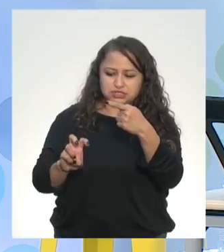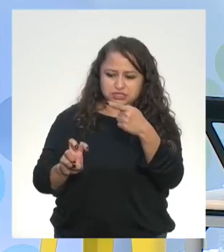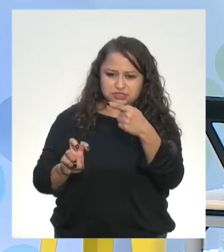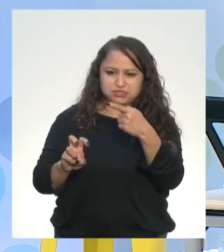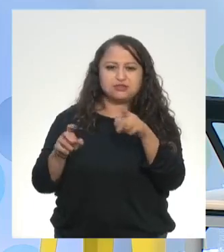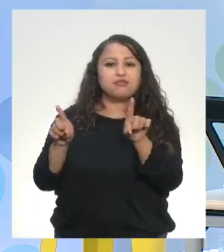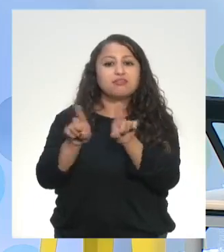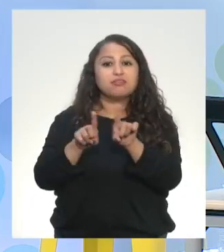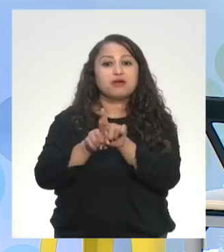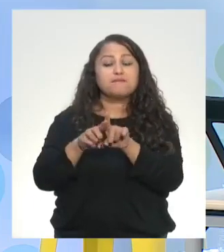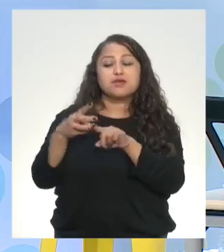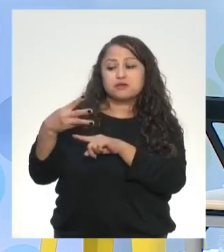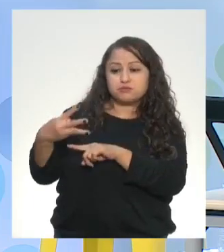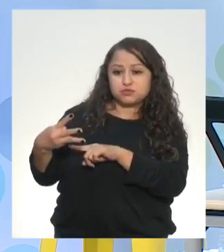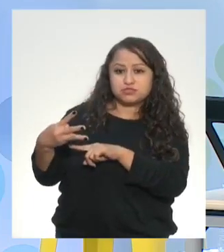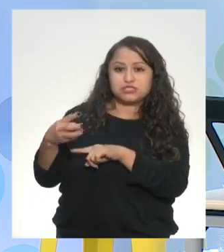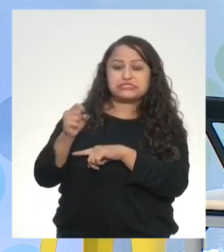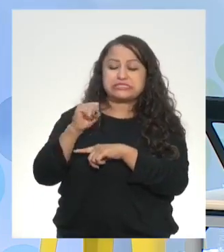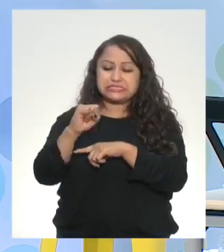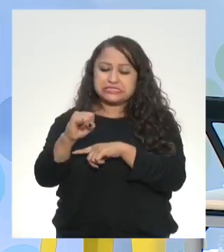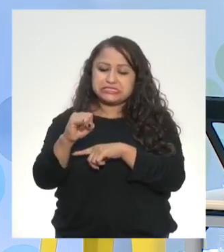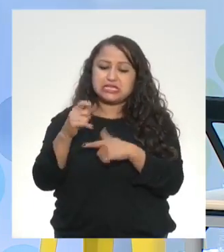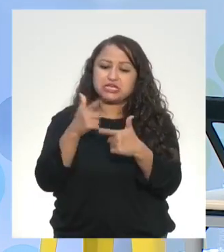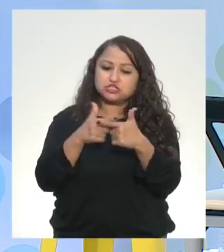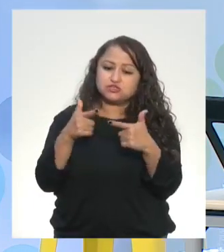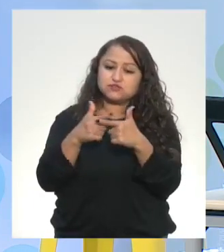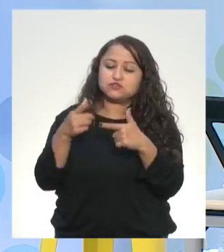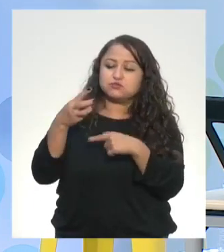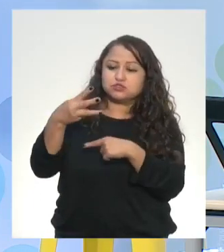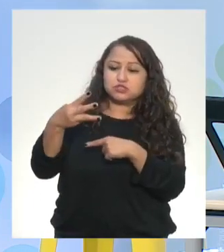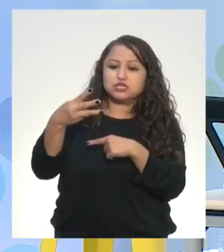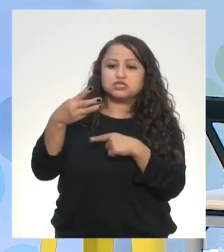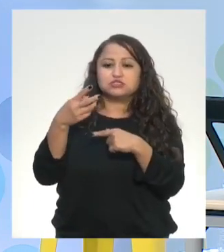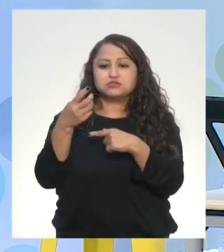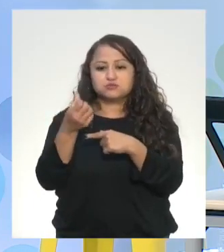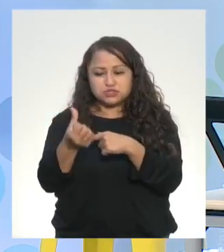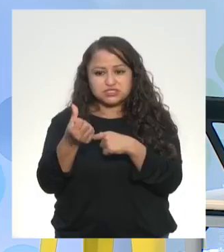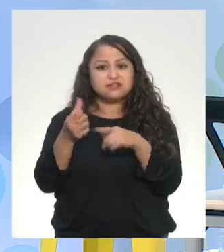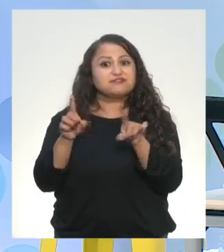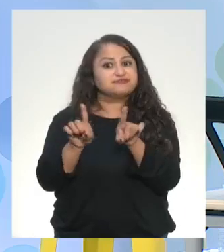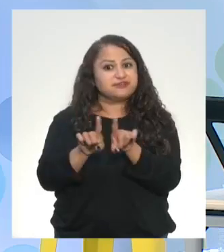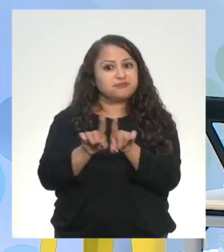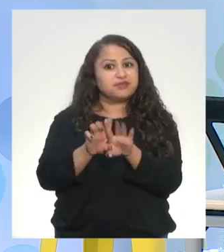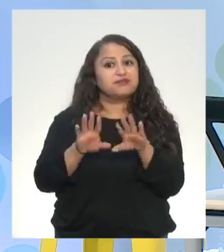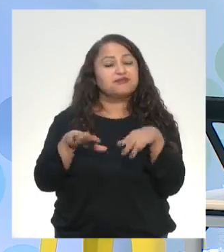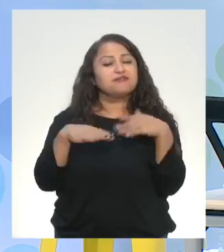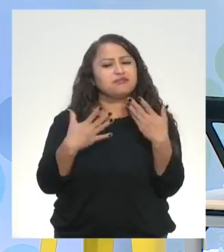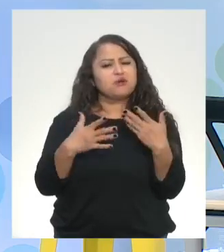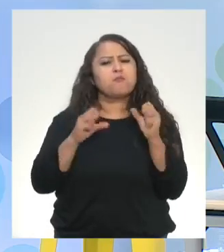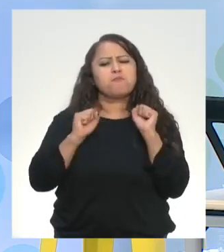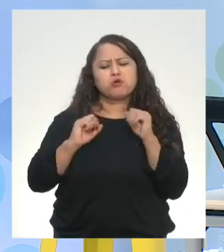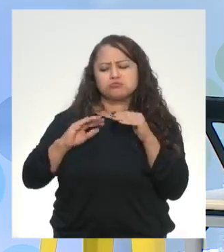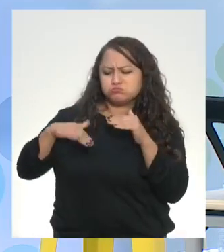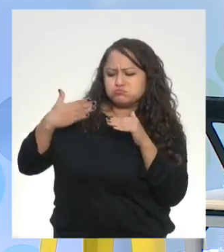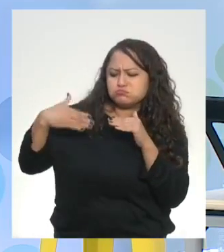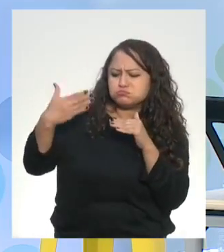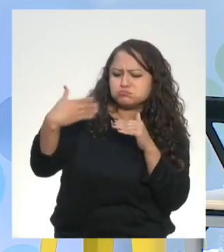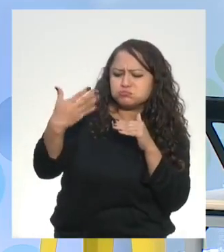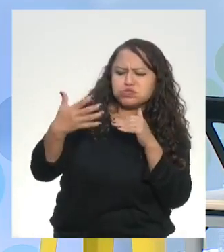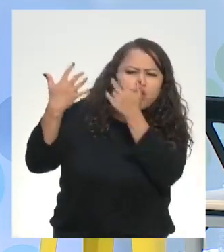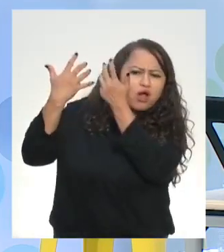a mesma raiz no denominador, e eu tenho multiplicação, e aqui eu tenho divisão, então